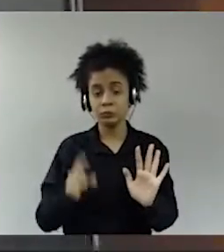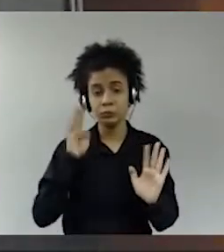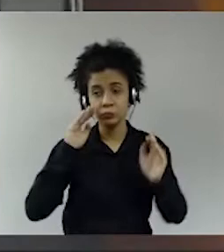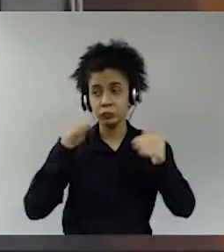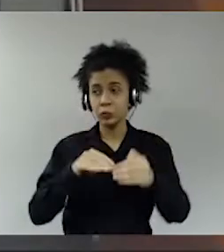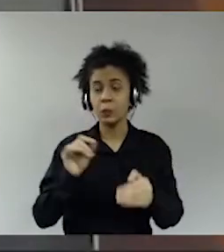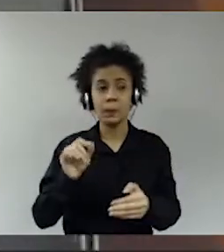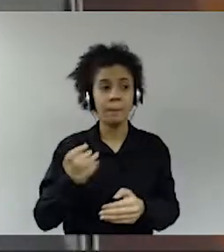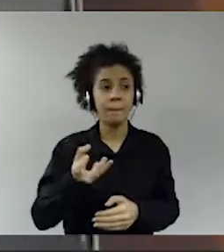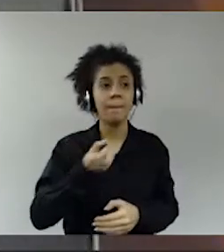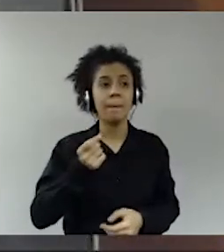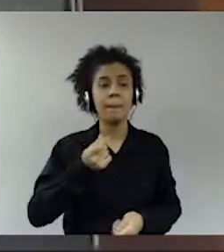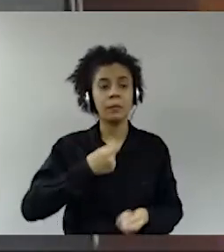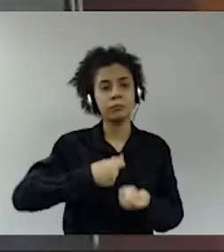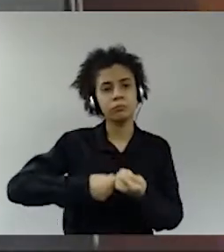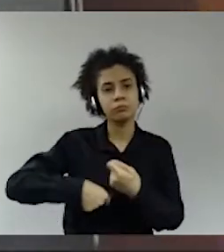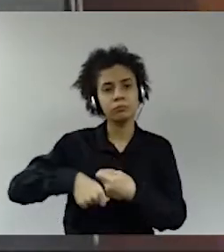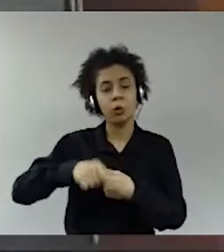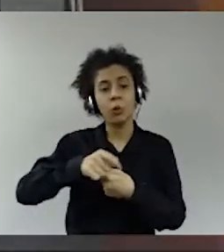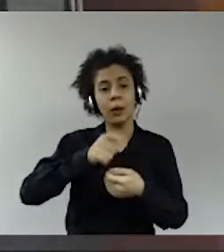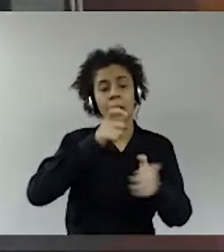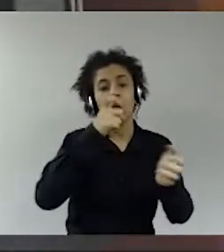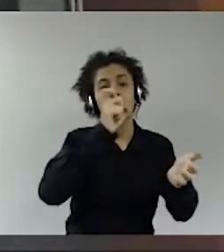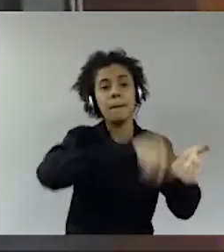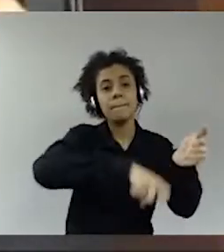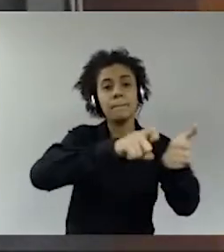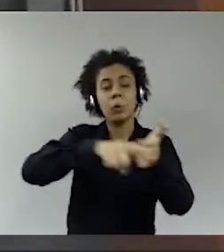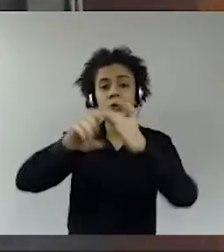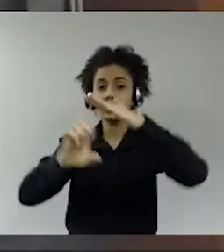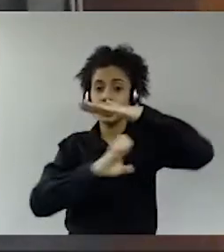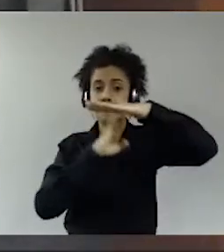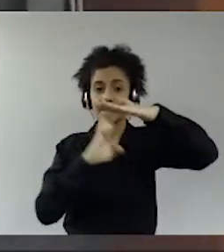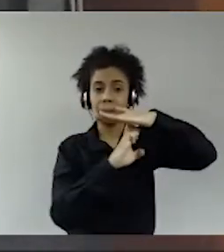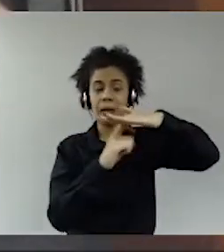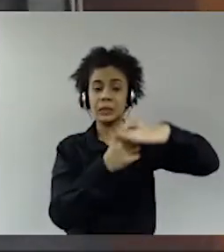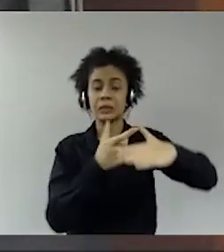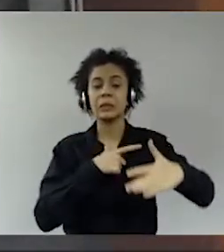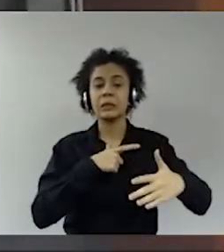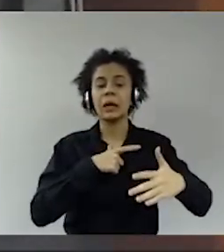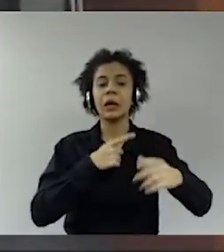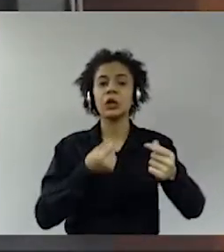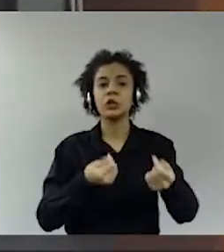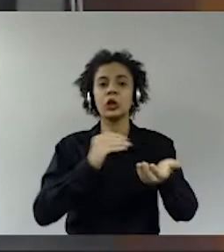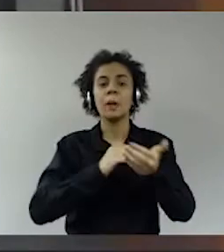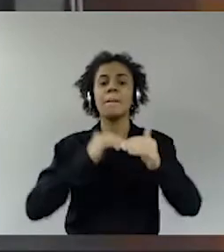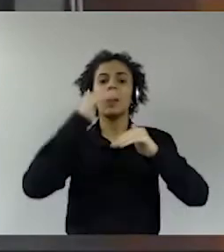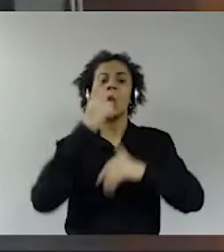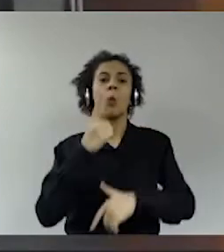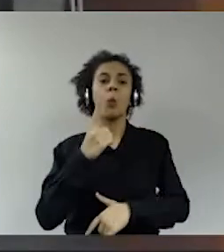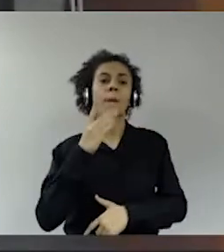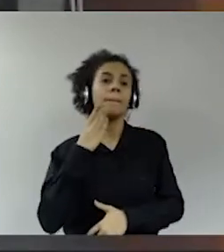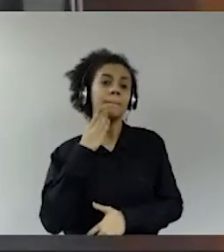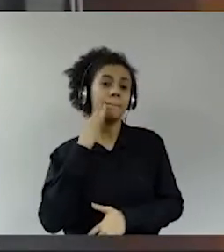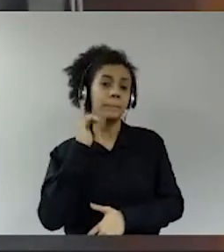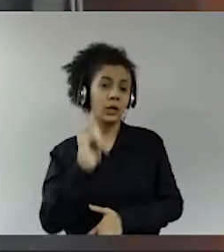específica, queria tributar empresas cujo patrimônio líquido era superior a 1 bilhão